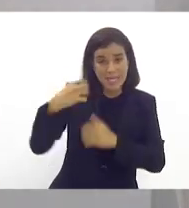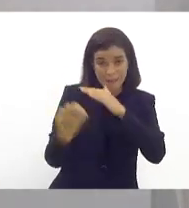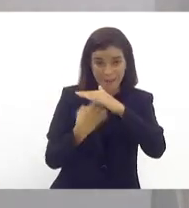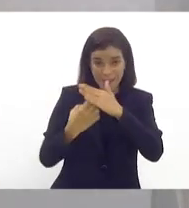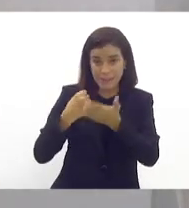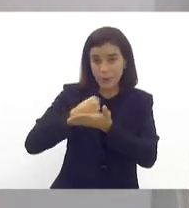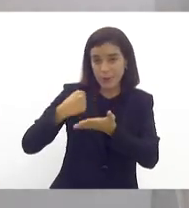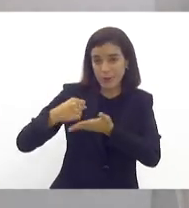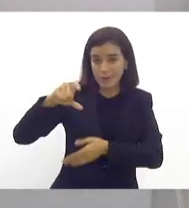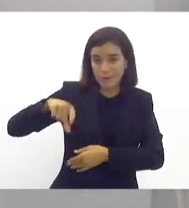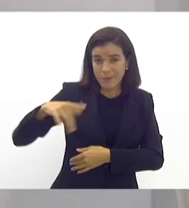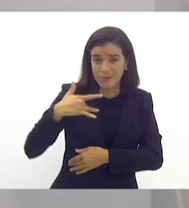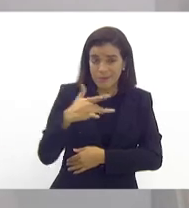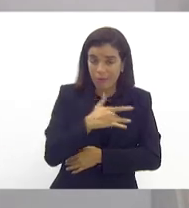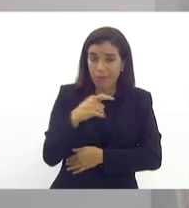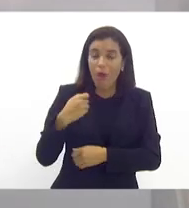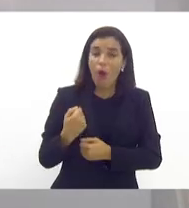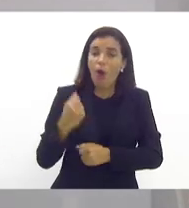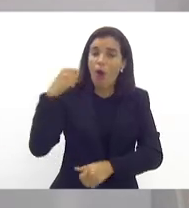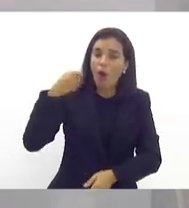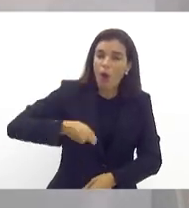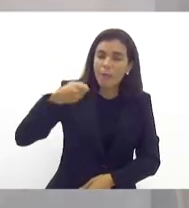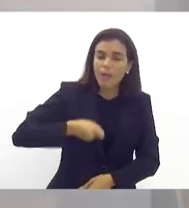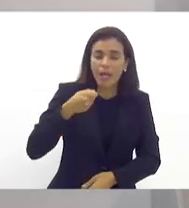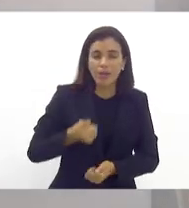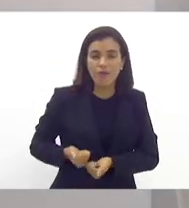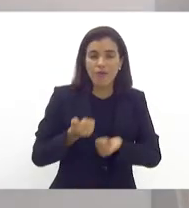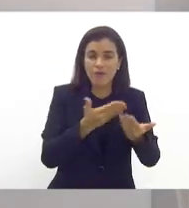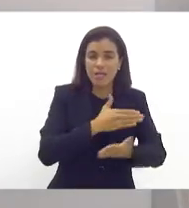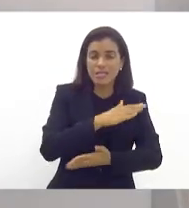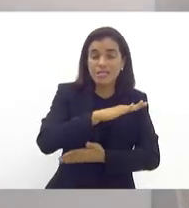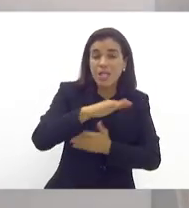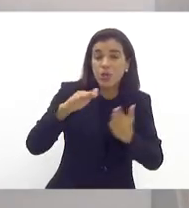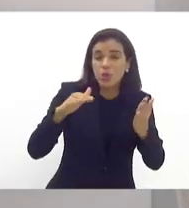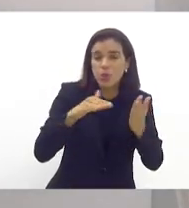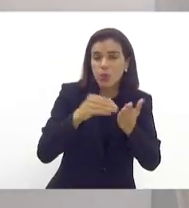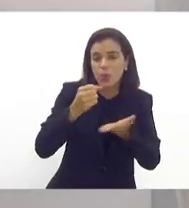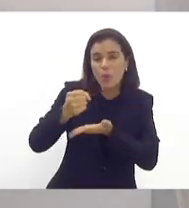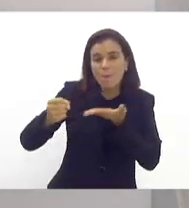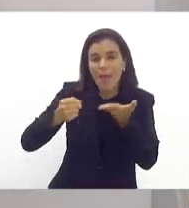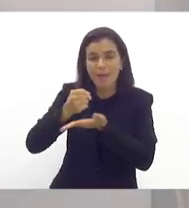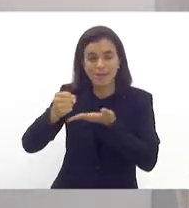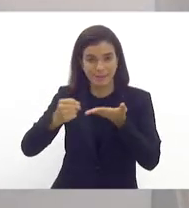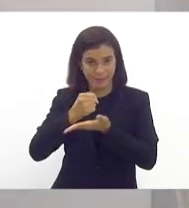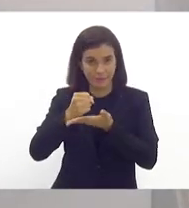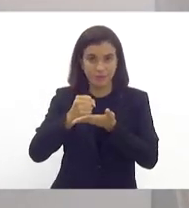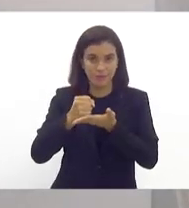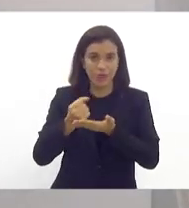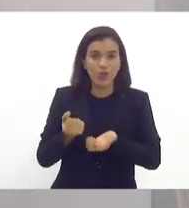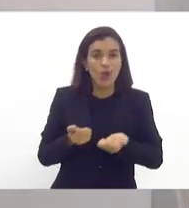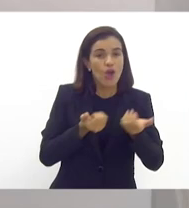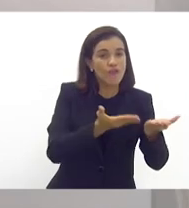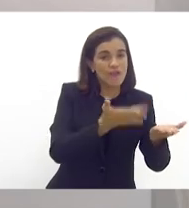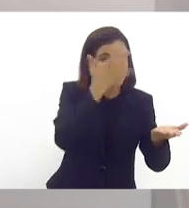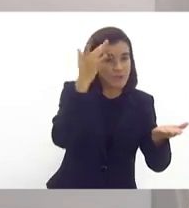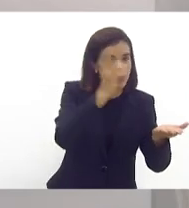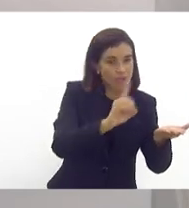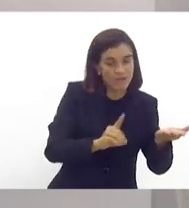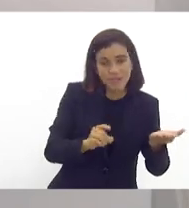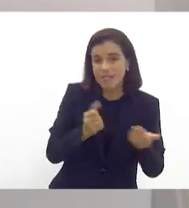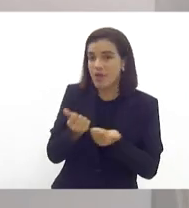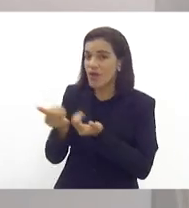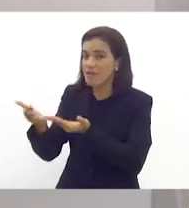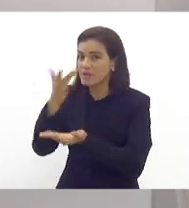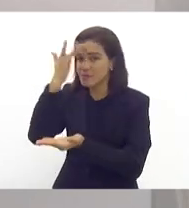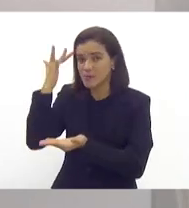obrigadas a oferecer no mínimo todos os serviços e benefícios que oferece às outras pessoas sem deficiência e o